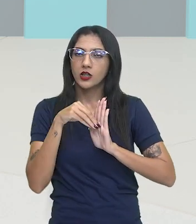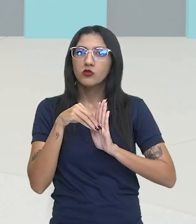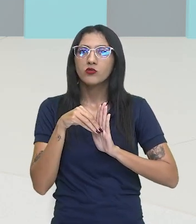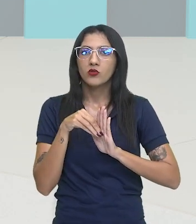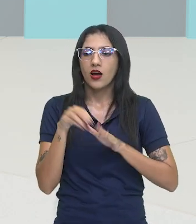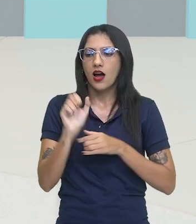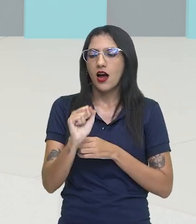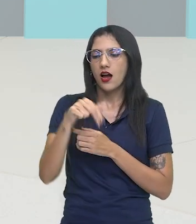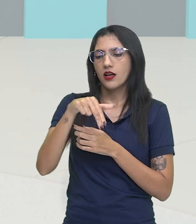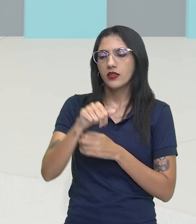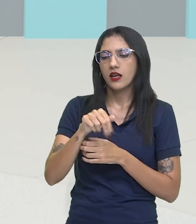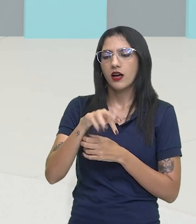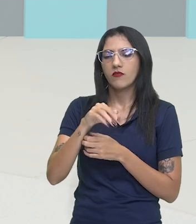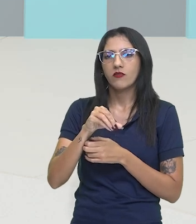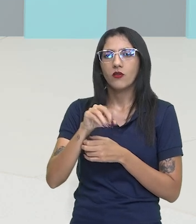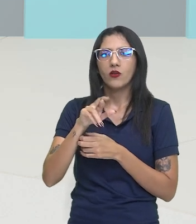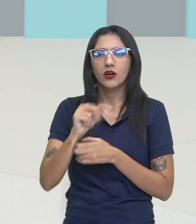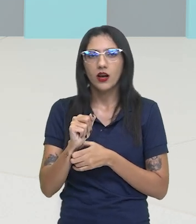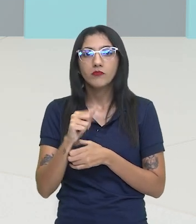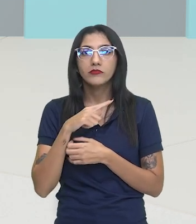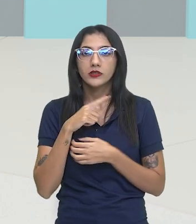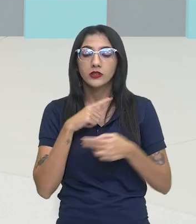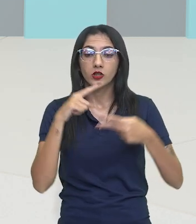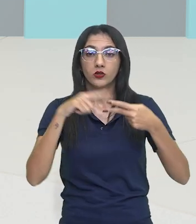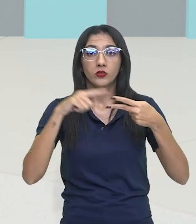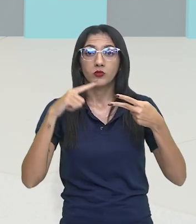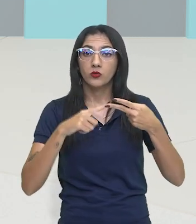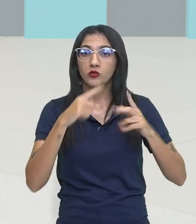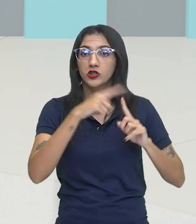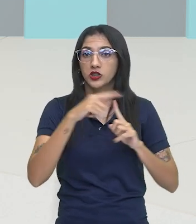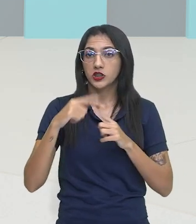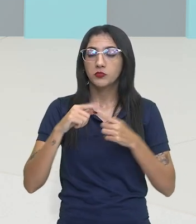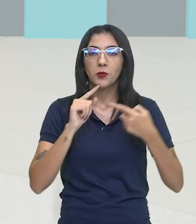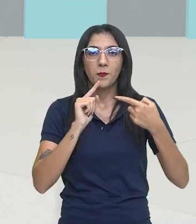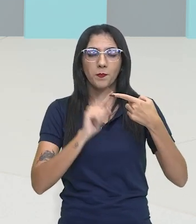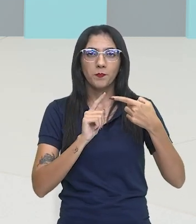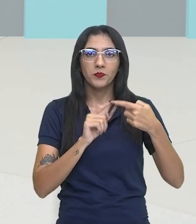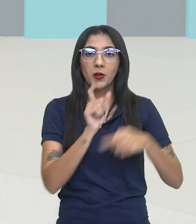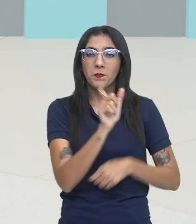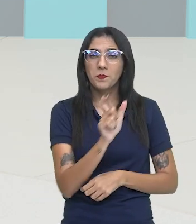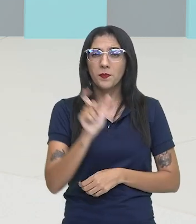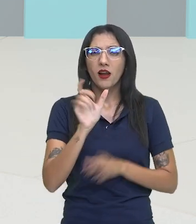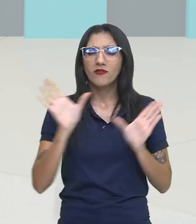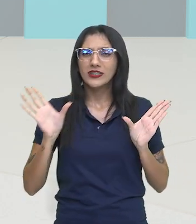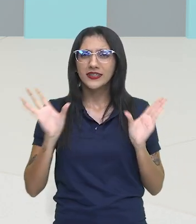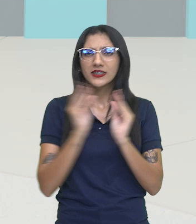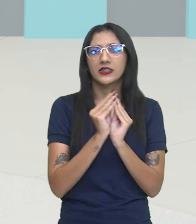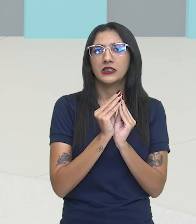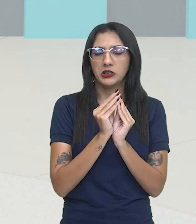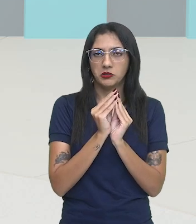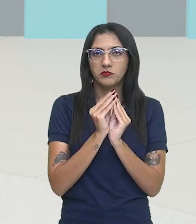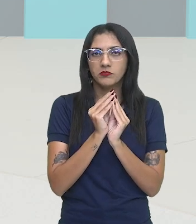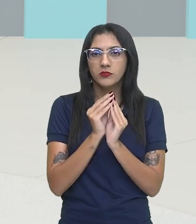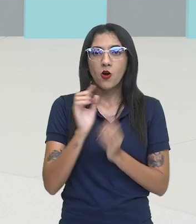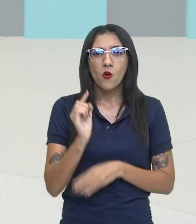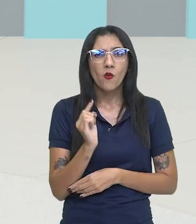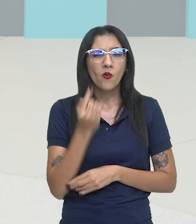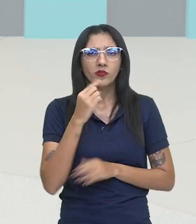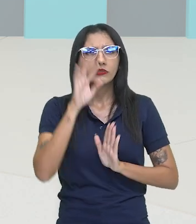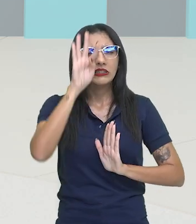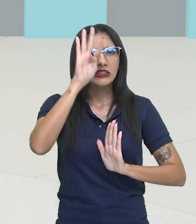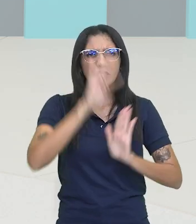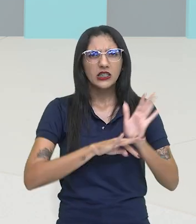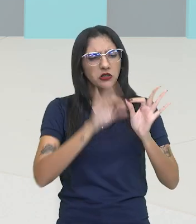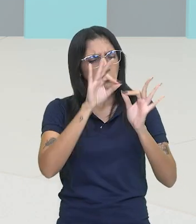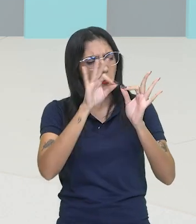anáfora, especificamente, nós vimos dois processos. A palavra síntese, aquela palavra que resume tudo, existe um texto